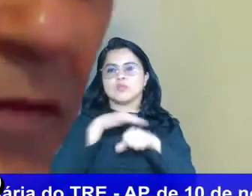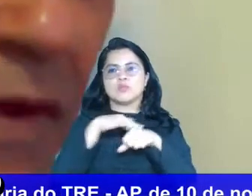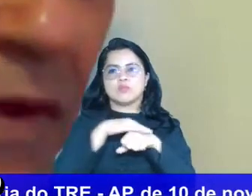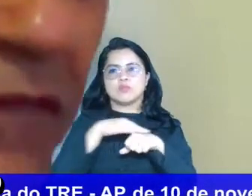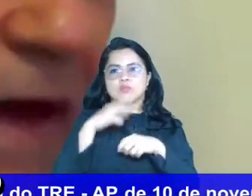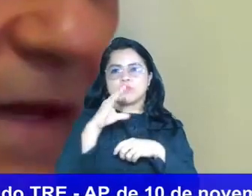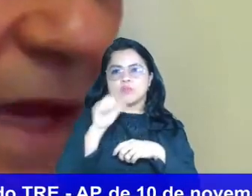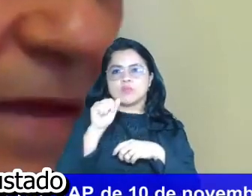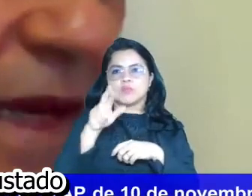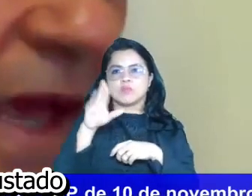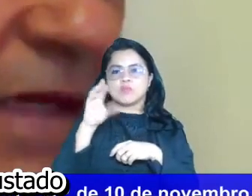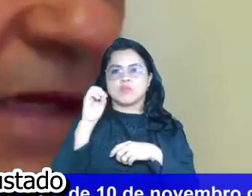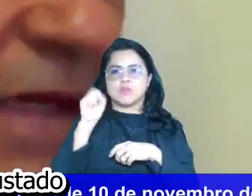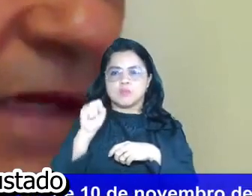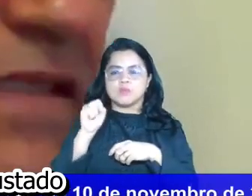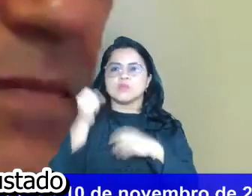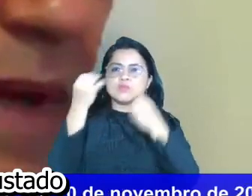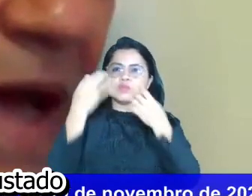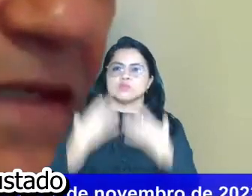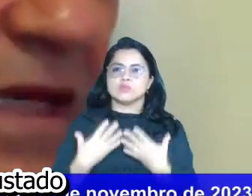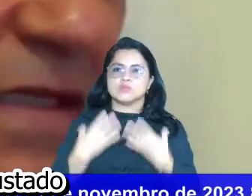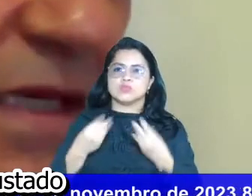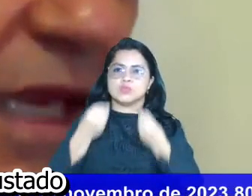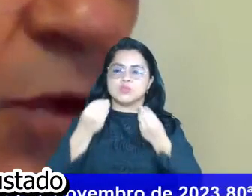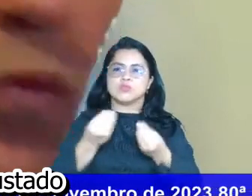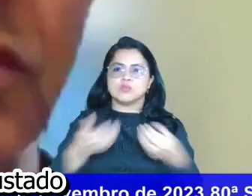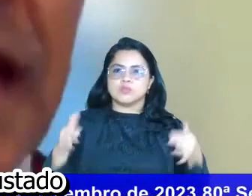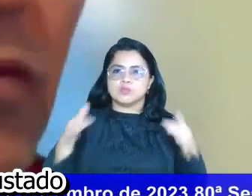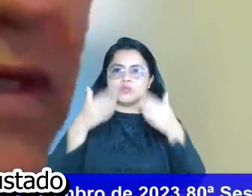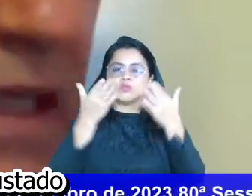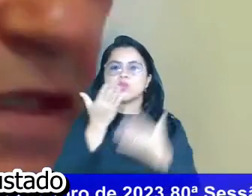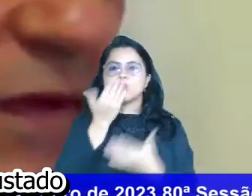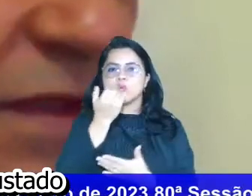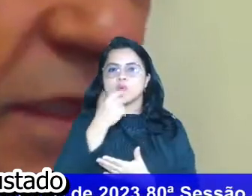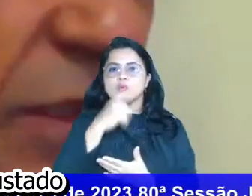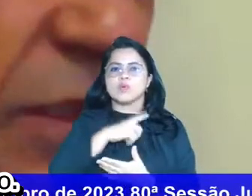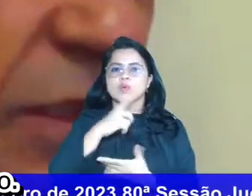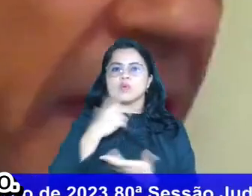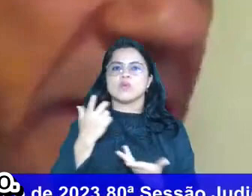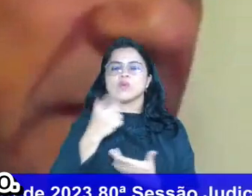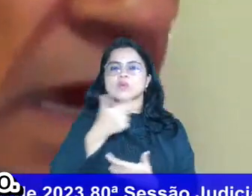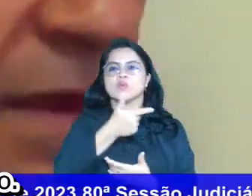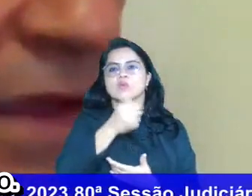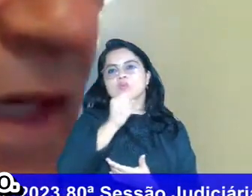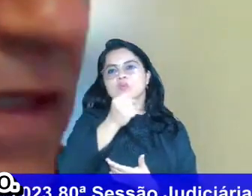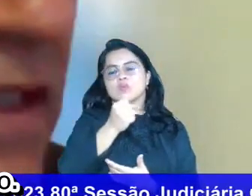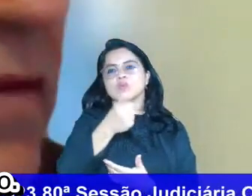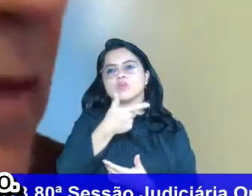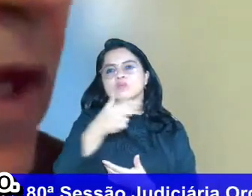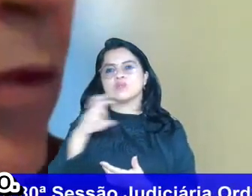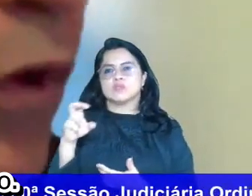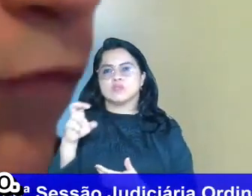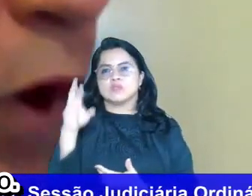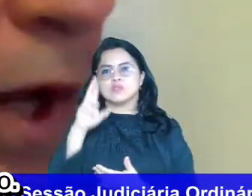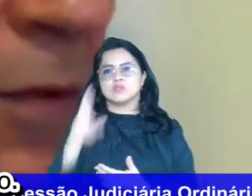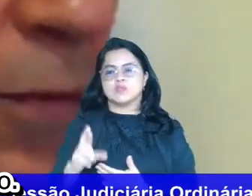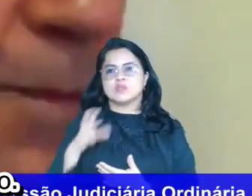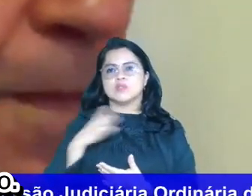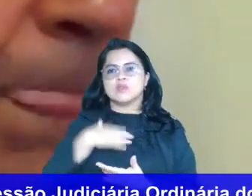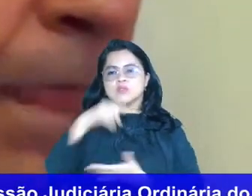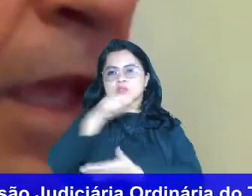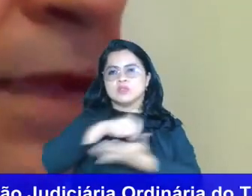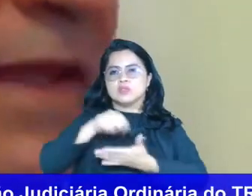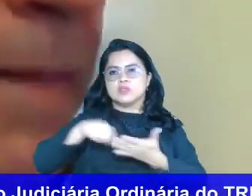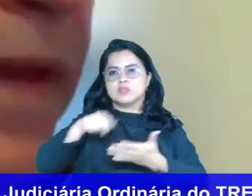Carlos Adriano fala da entrega de cestas básicas que teriam custado R$ 825. Está transcrito também no meu